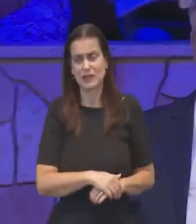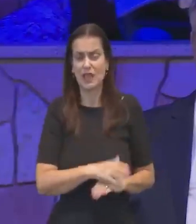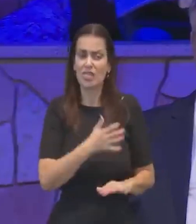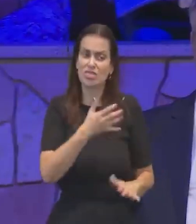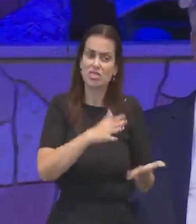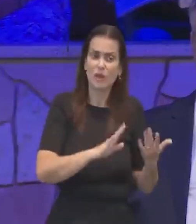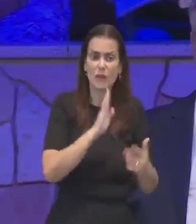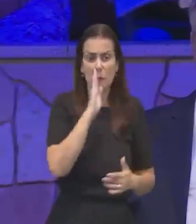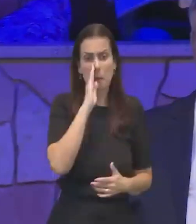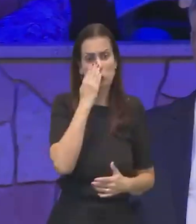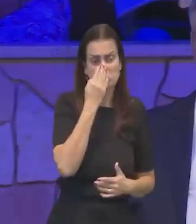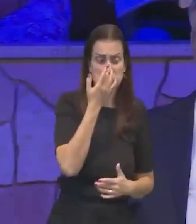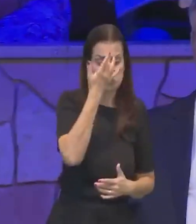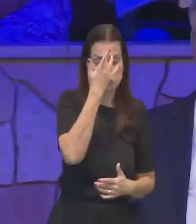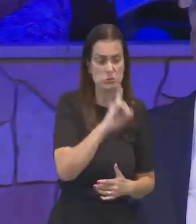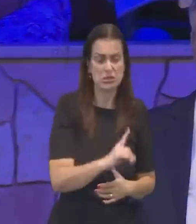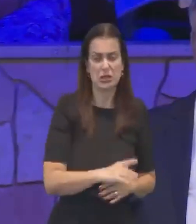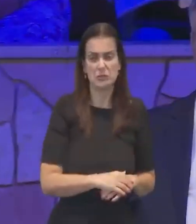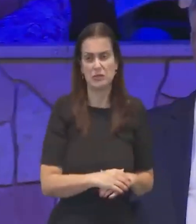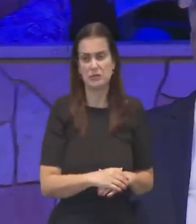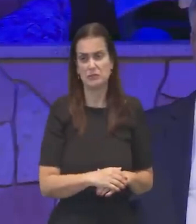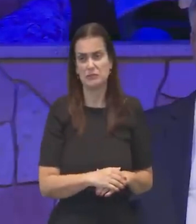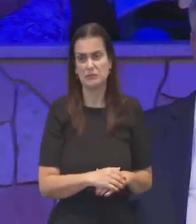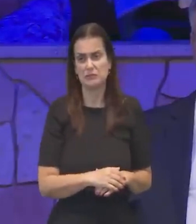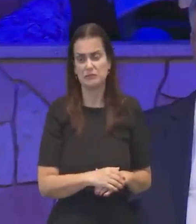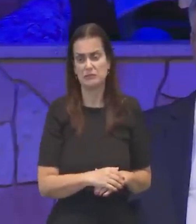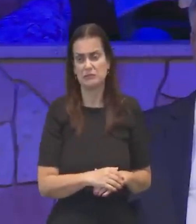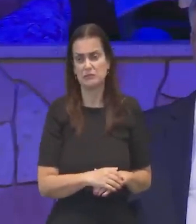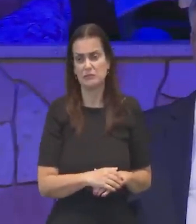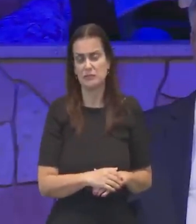prostituta, conhecida como a mulher da vida.